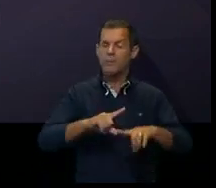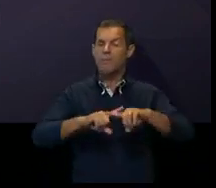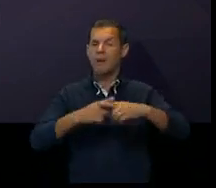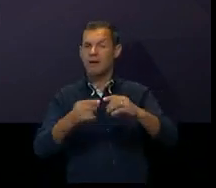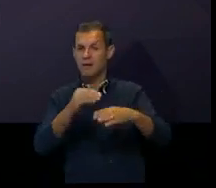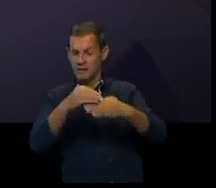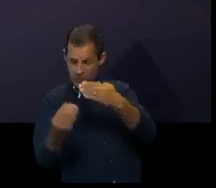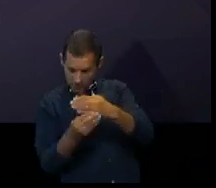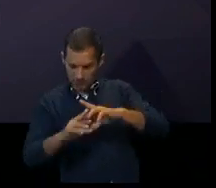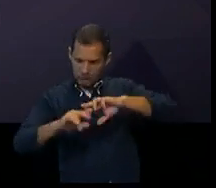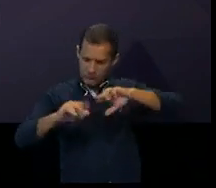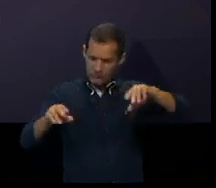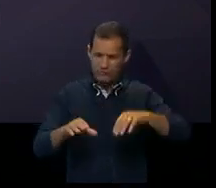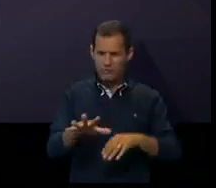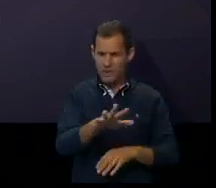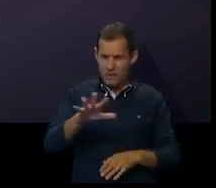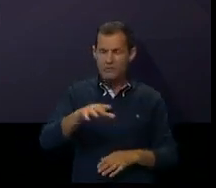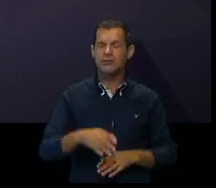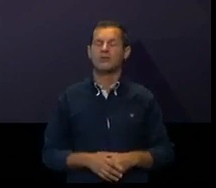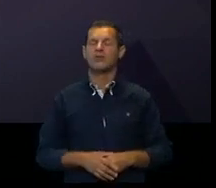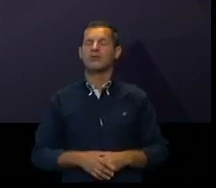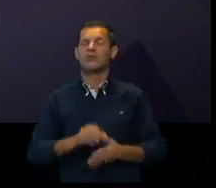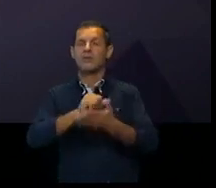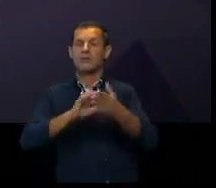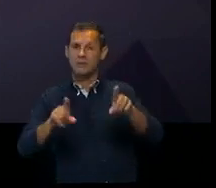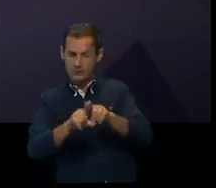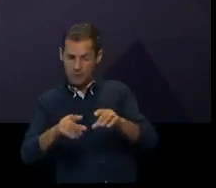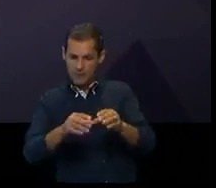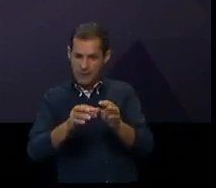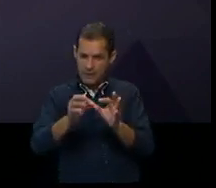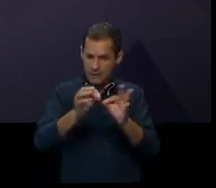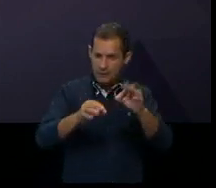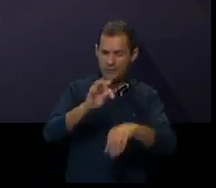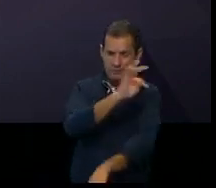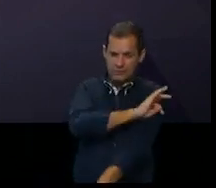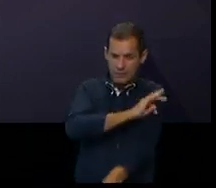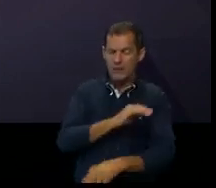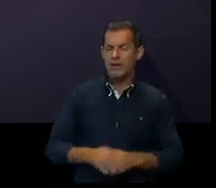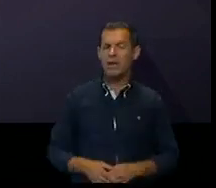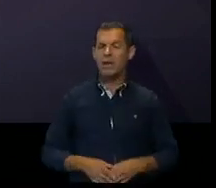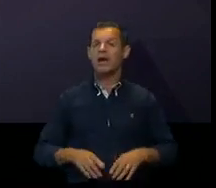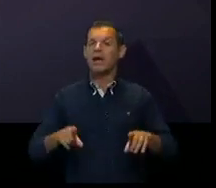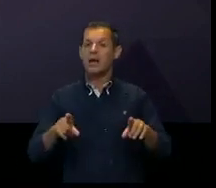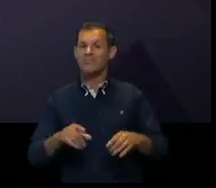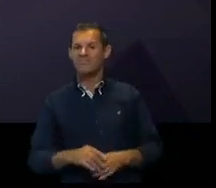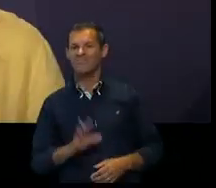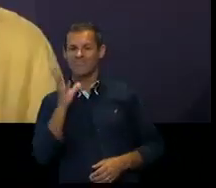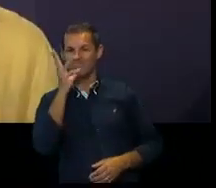aplicação se dá nas mais diversas áreas e segmentos, e o aperfeiçoamento da técnica não foi do dia